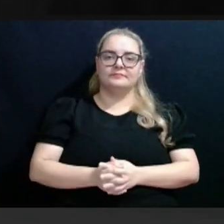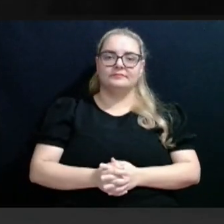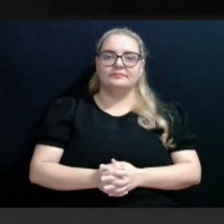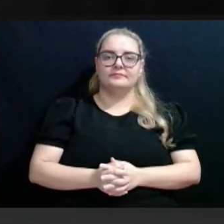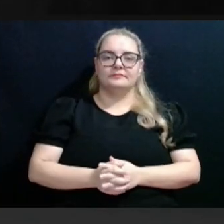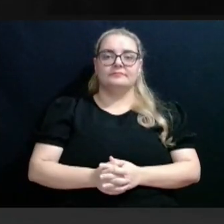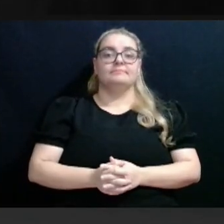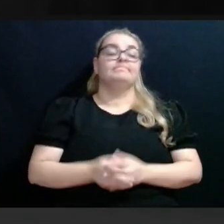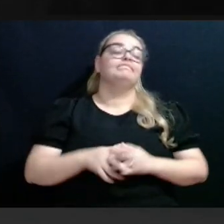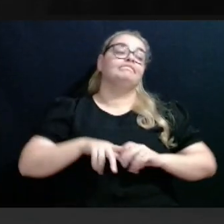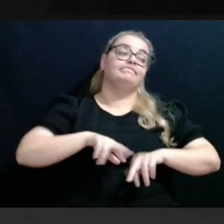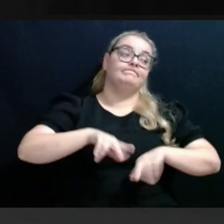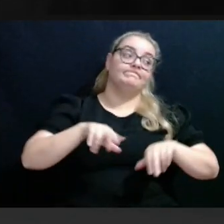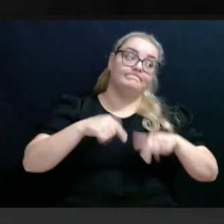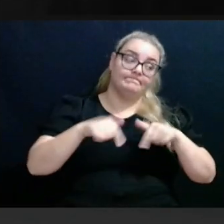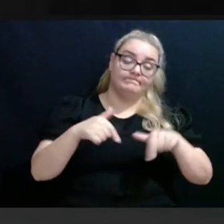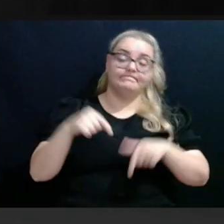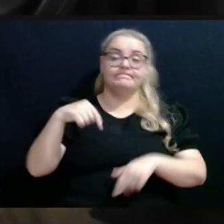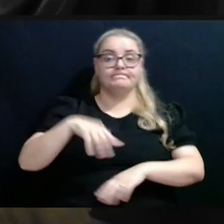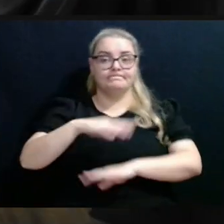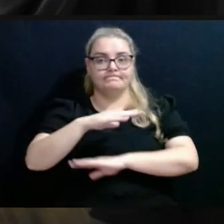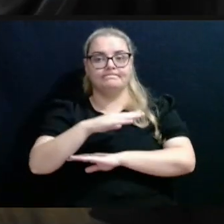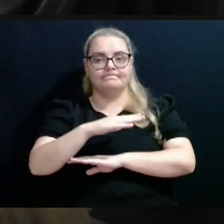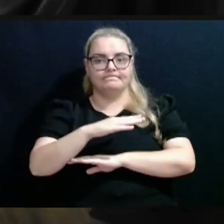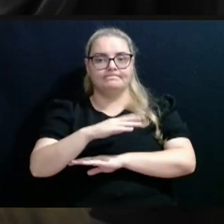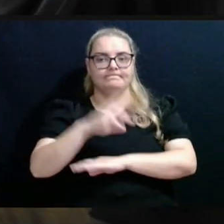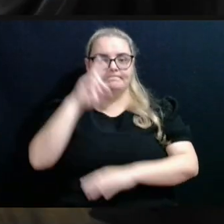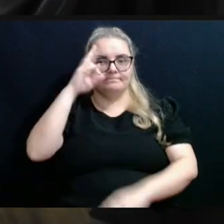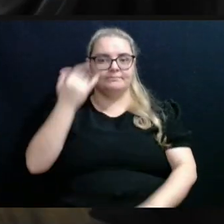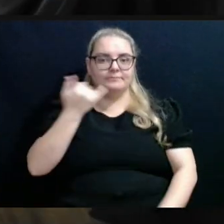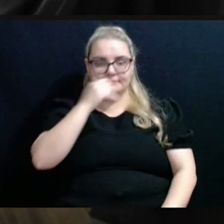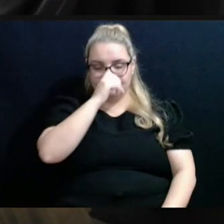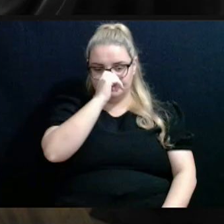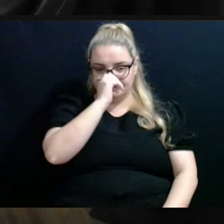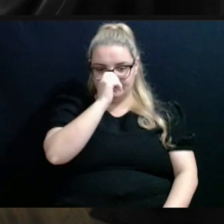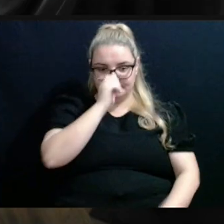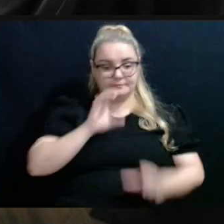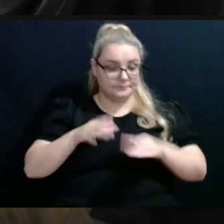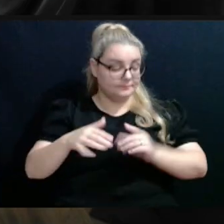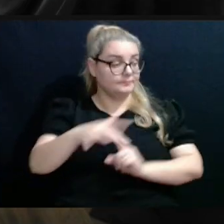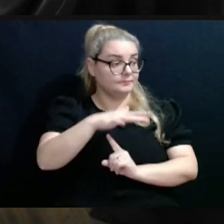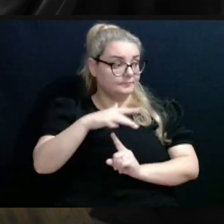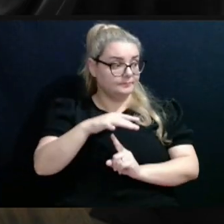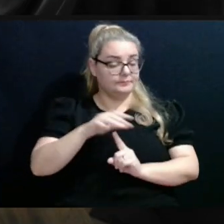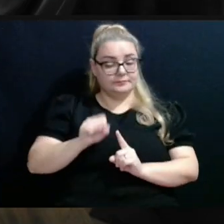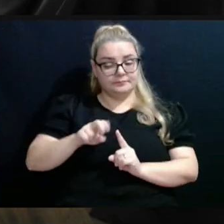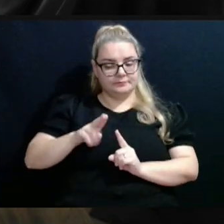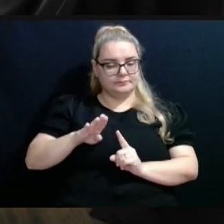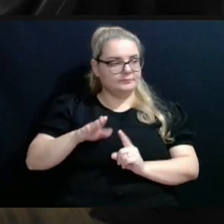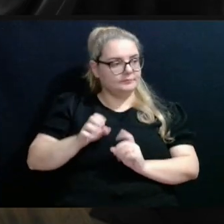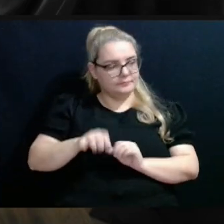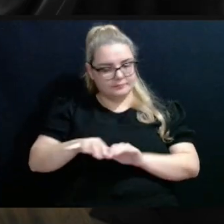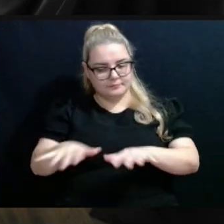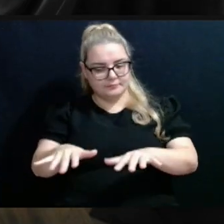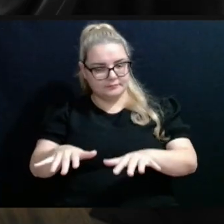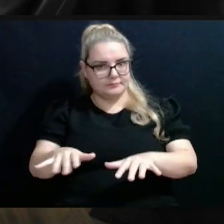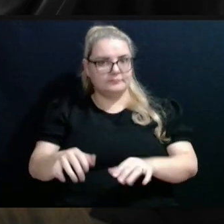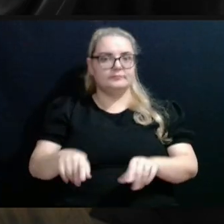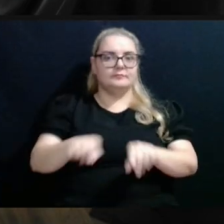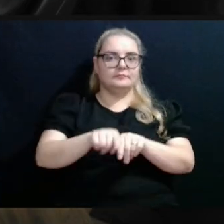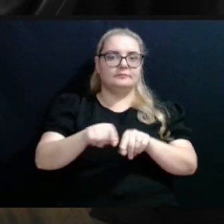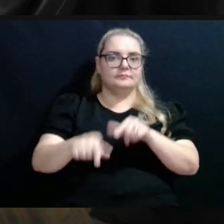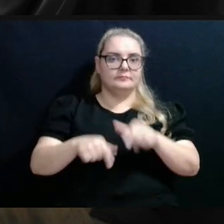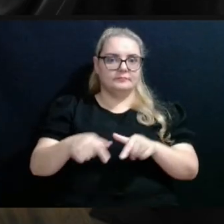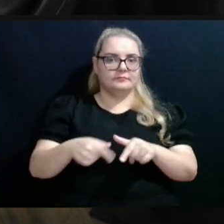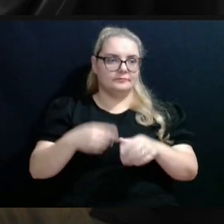aqui na Câmara Municipal. O senhor me falou sobre a Comissão de Meio Ambiente e uma subcomissão que agora está atuando na casa também. Vamos